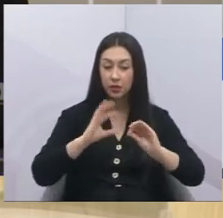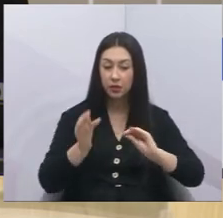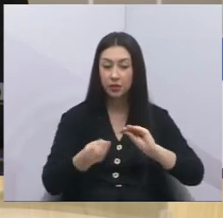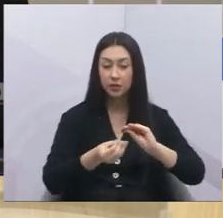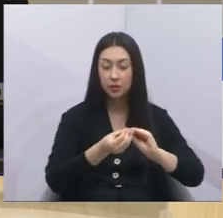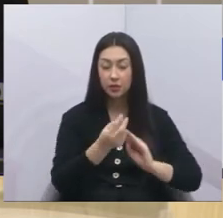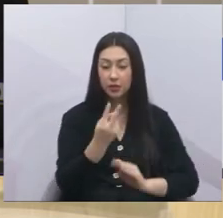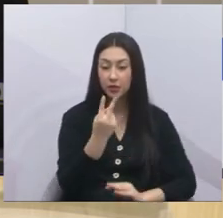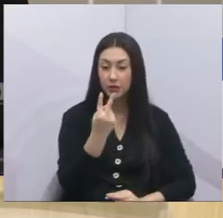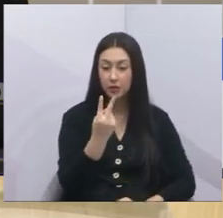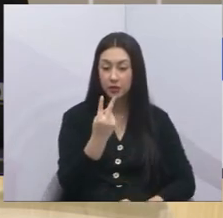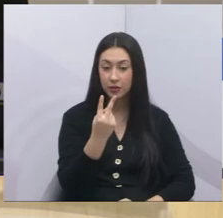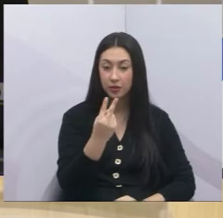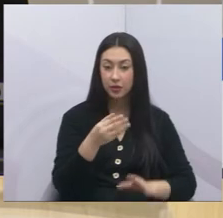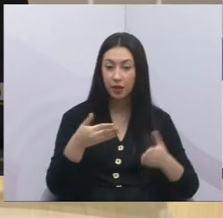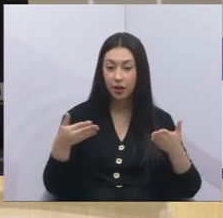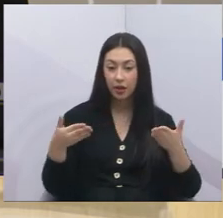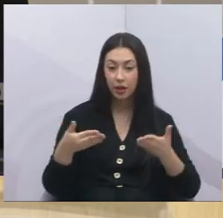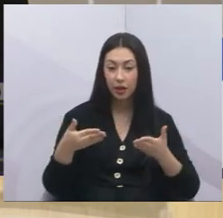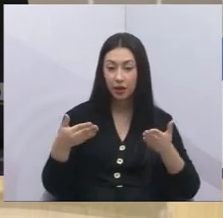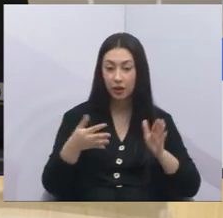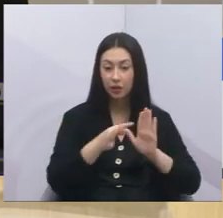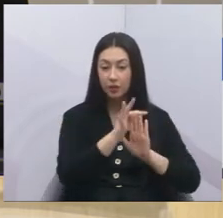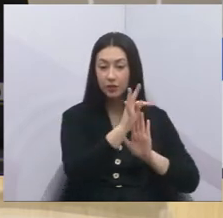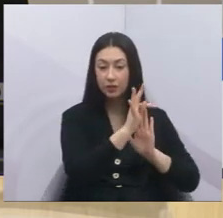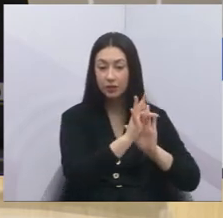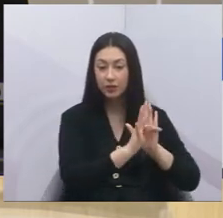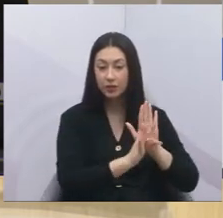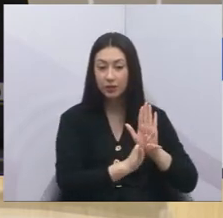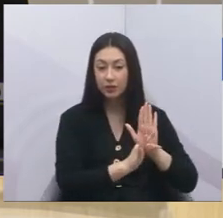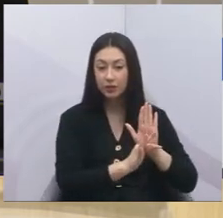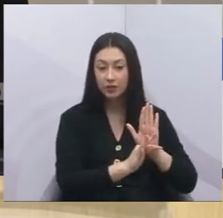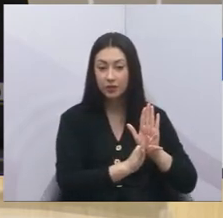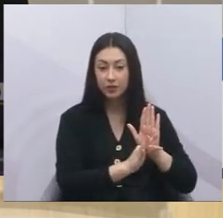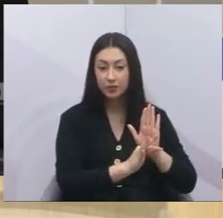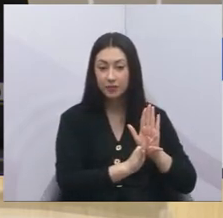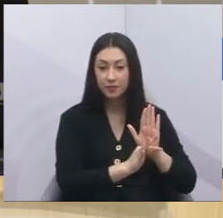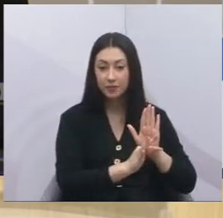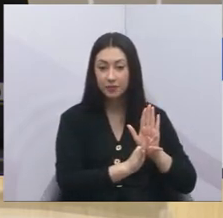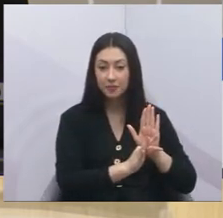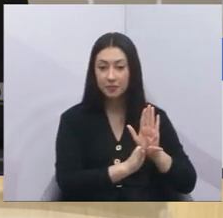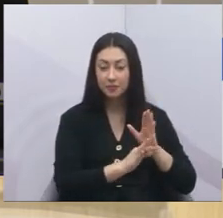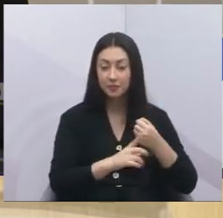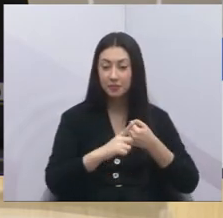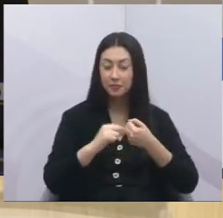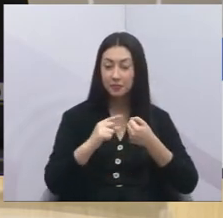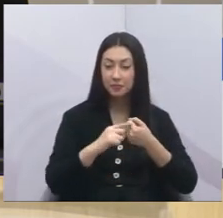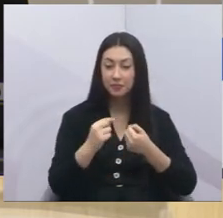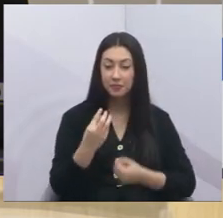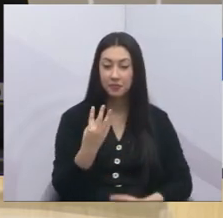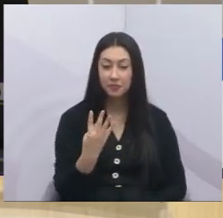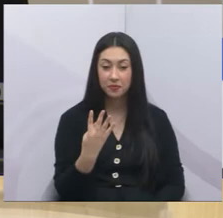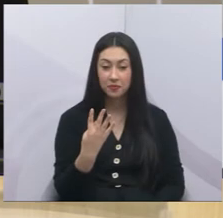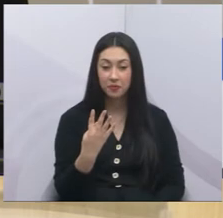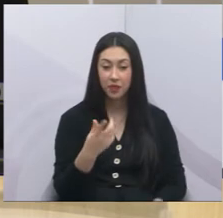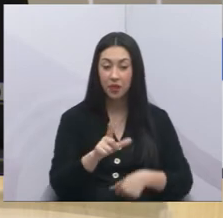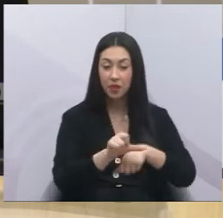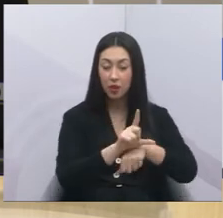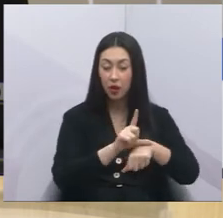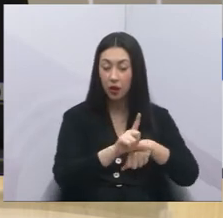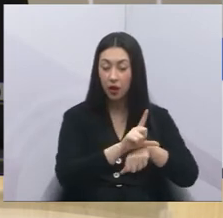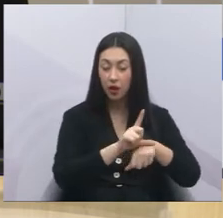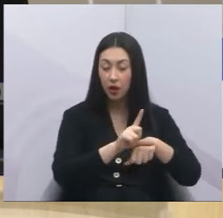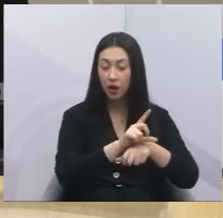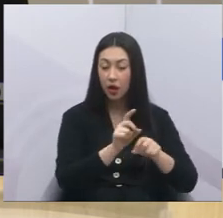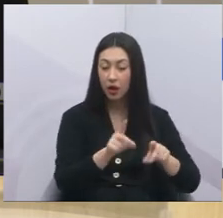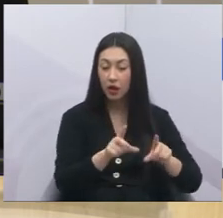2, passam a ter a seguinte redação. Artigo 4º. As adegas deverão